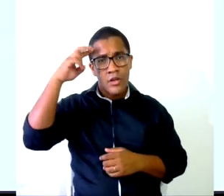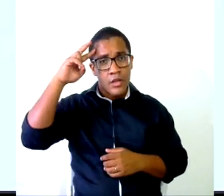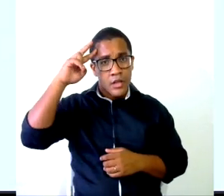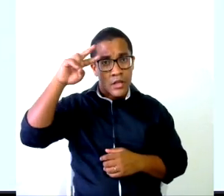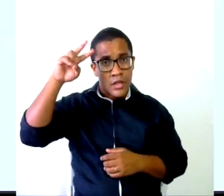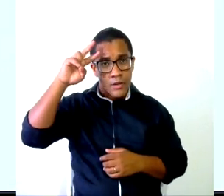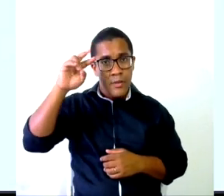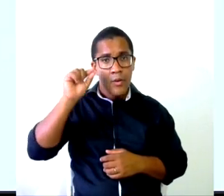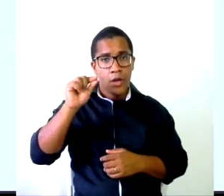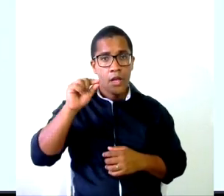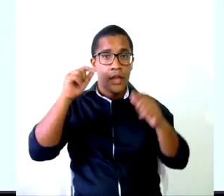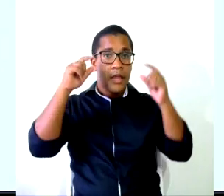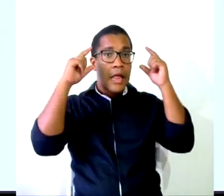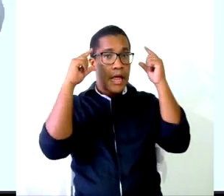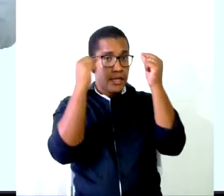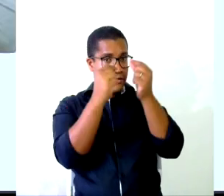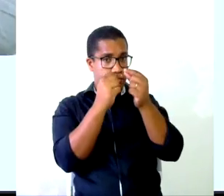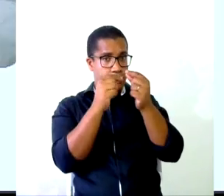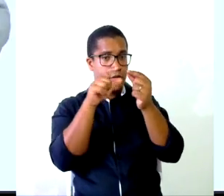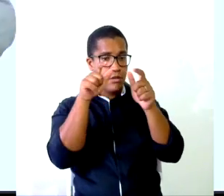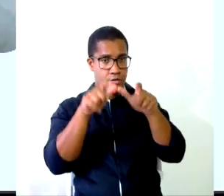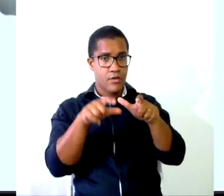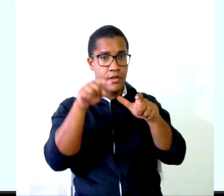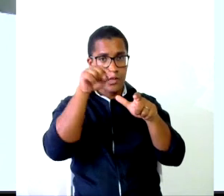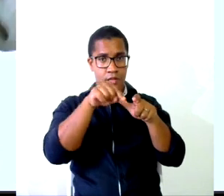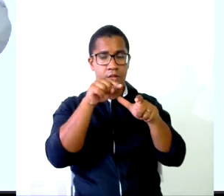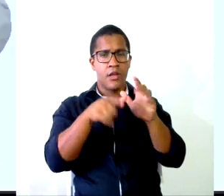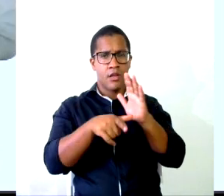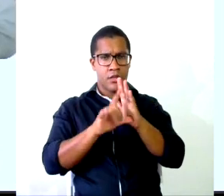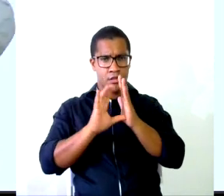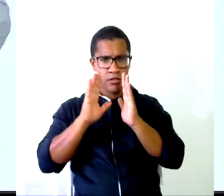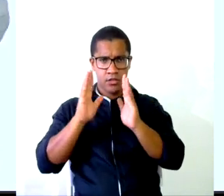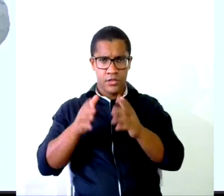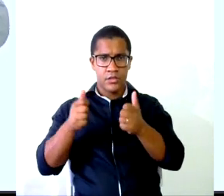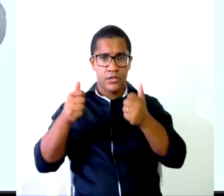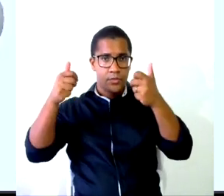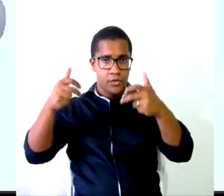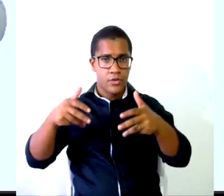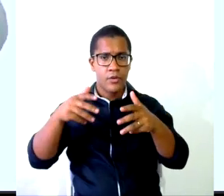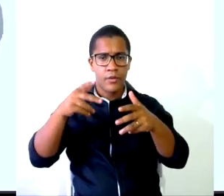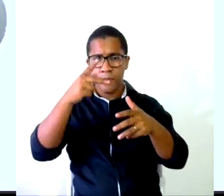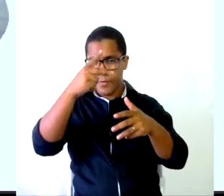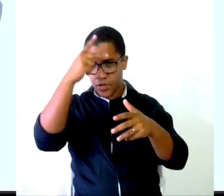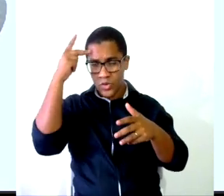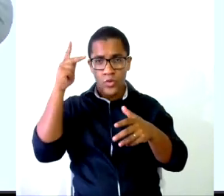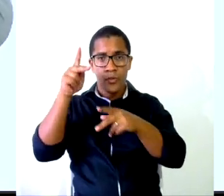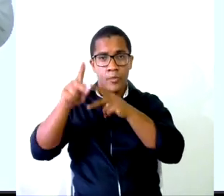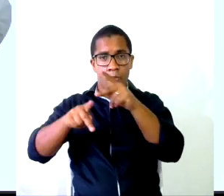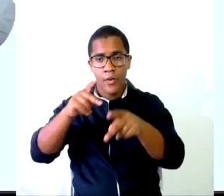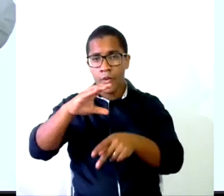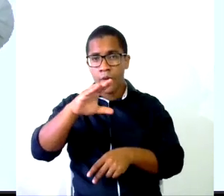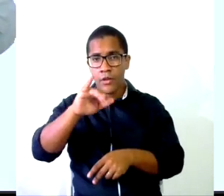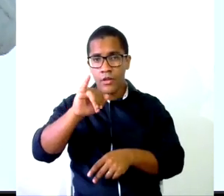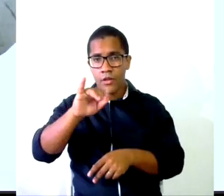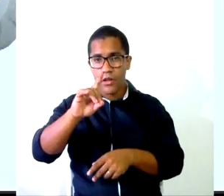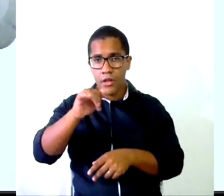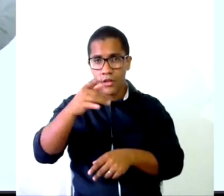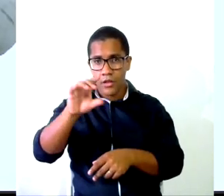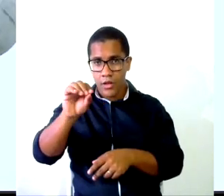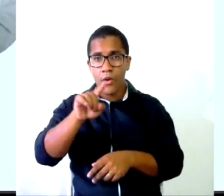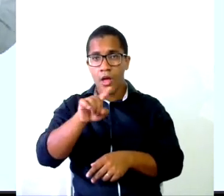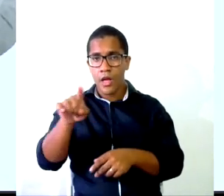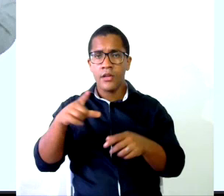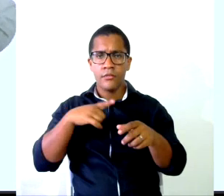lembrar o seguinte, que na Grécia, conforme foi colocado, os cidadãos, na realidade, eles